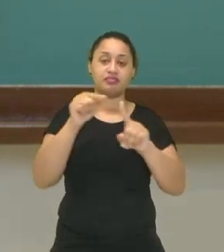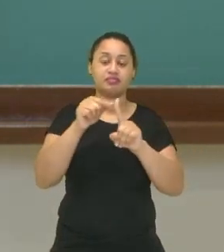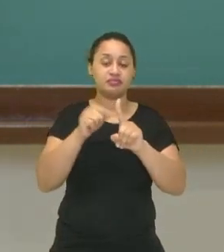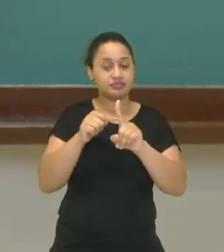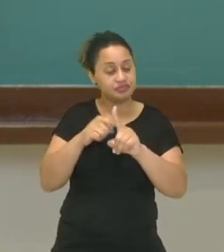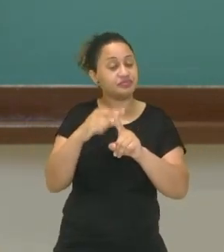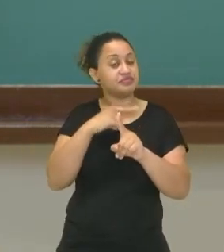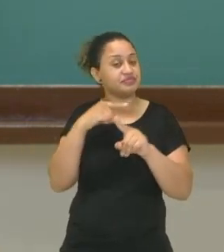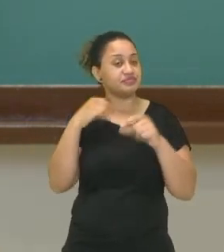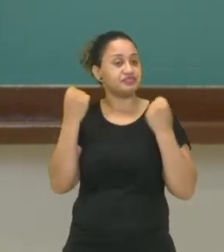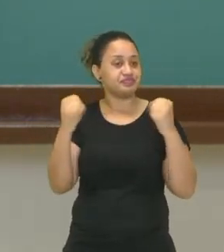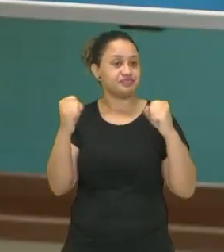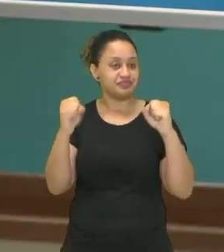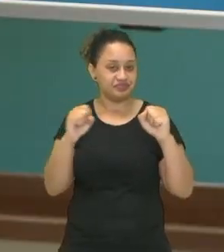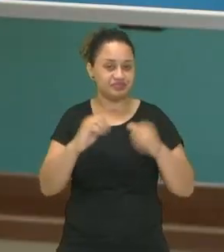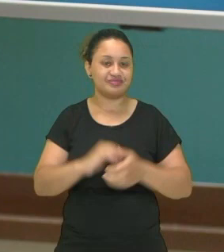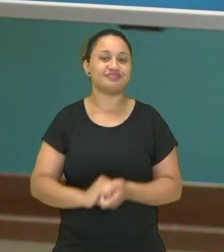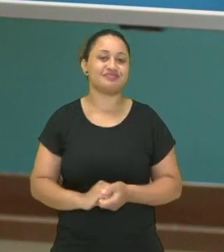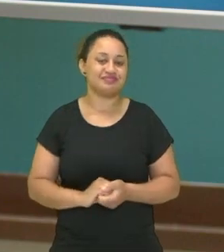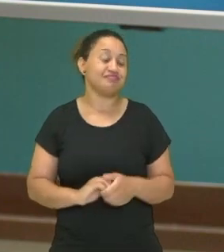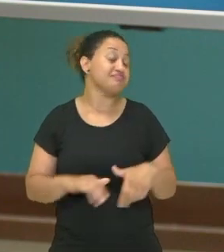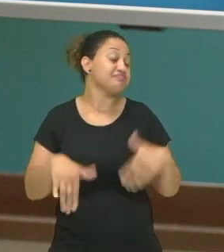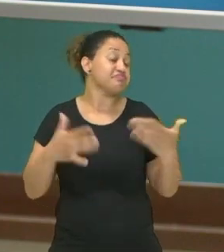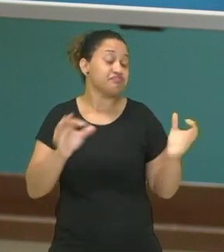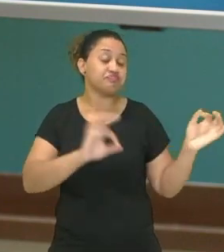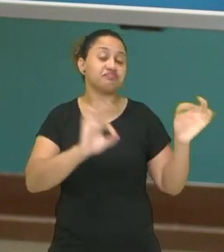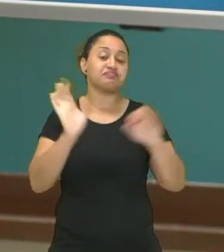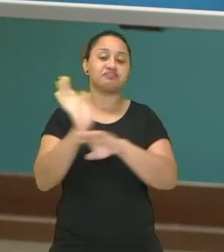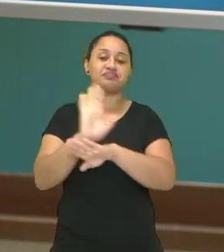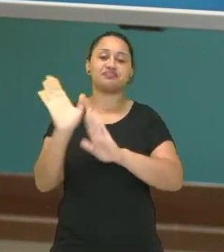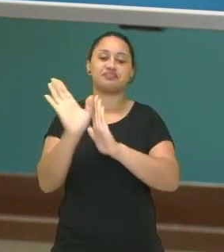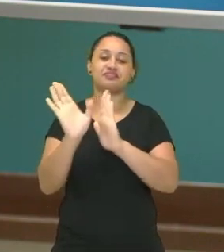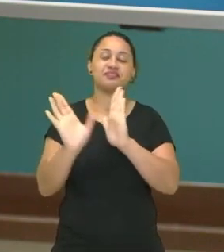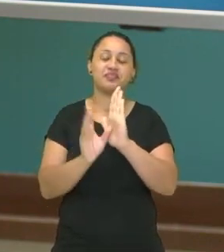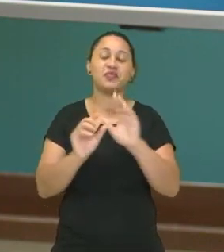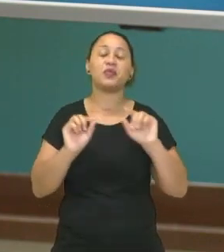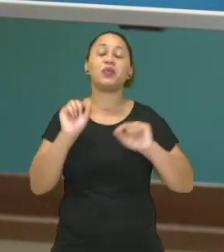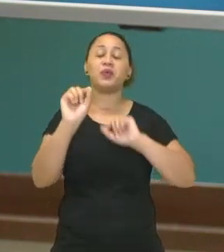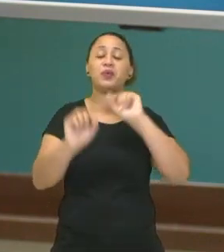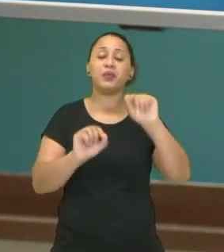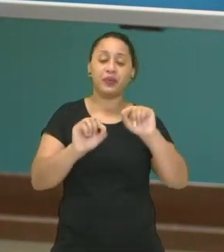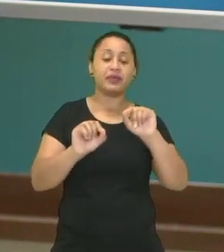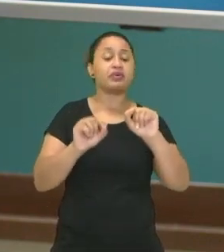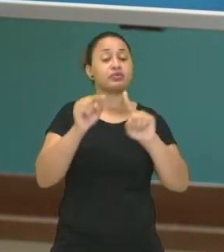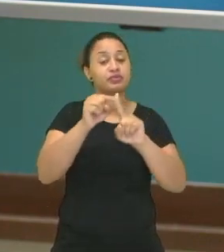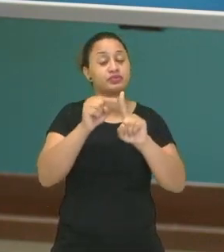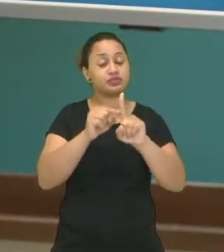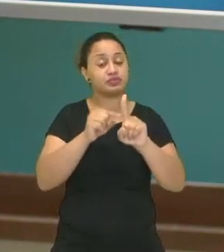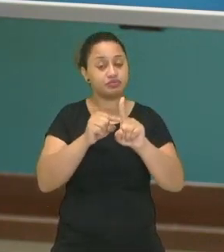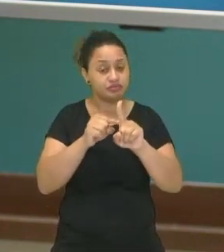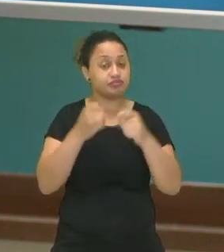de ginástica. Então, nesse vídeo nós falamos sobre os